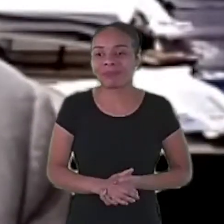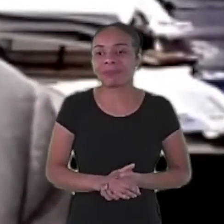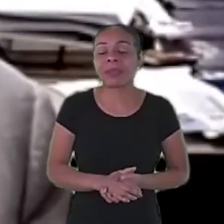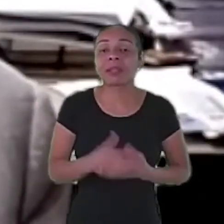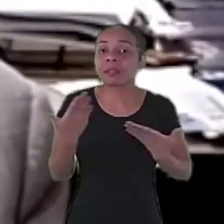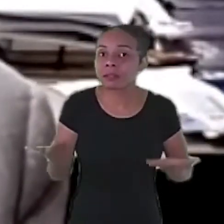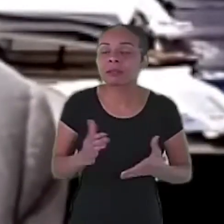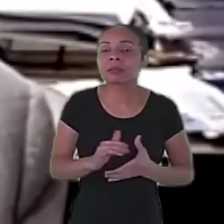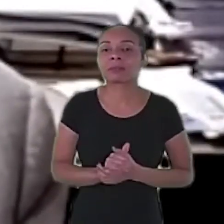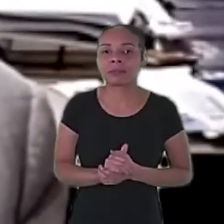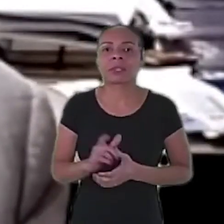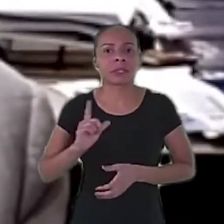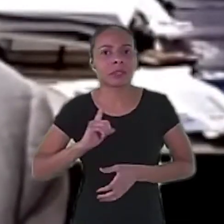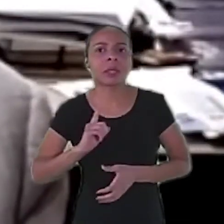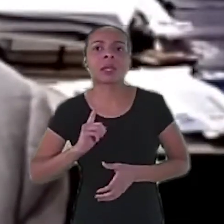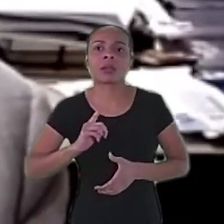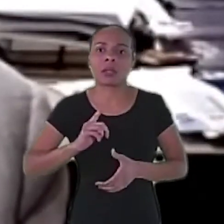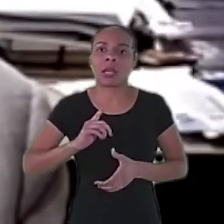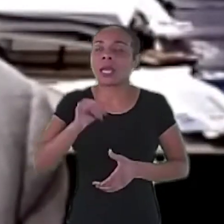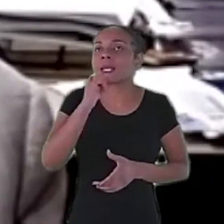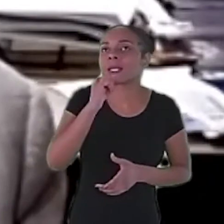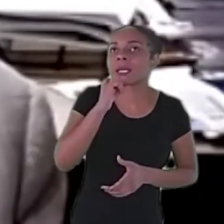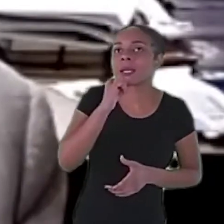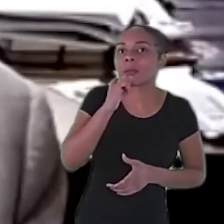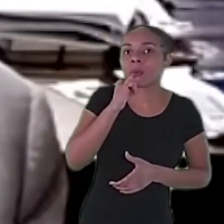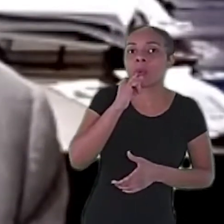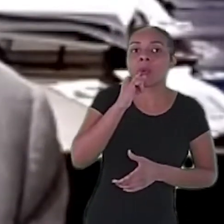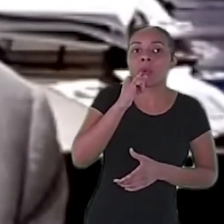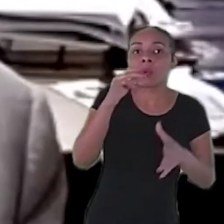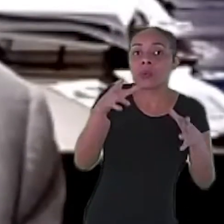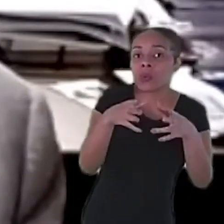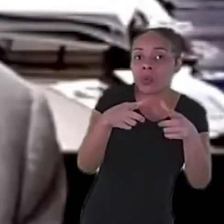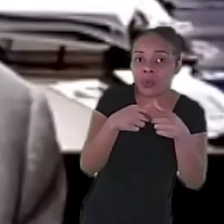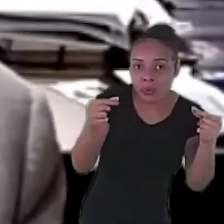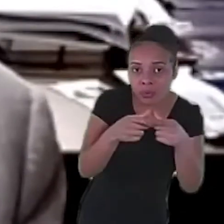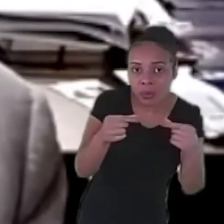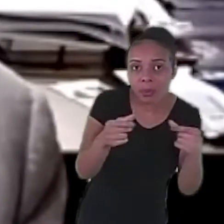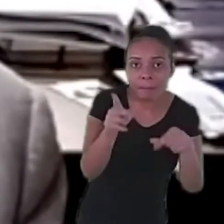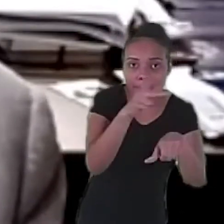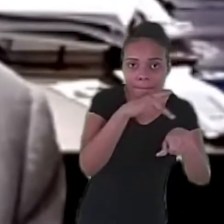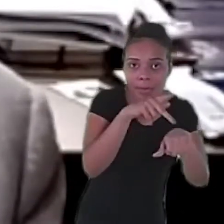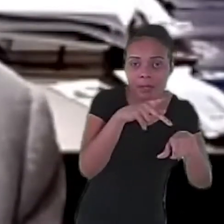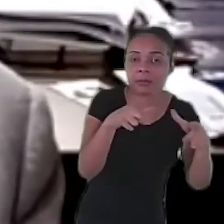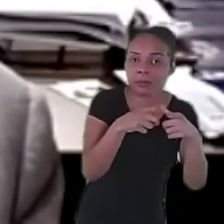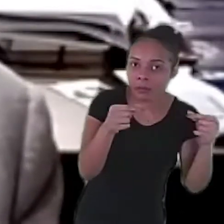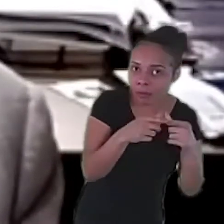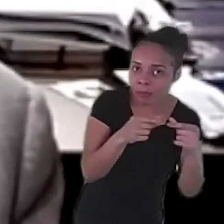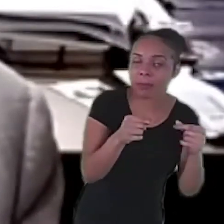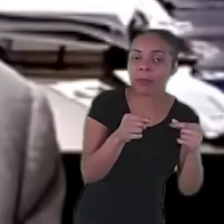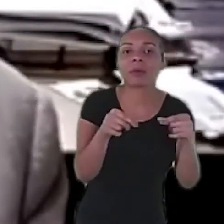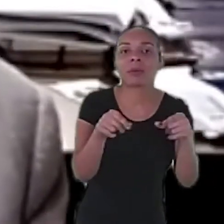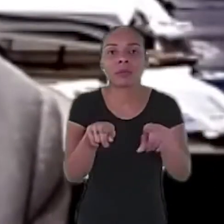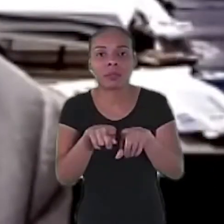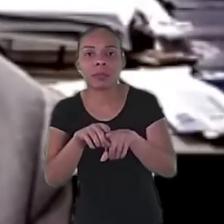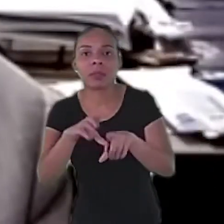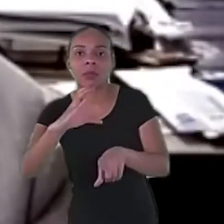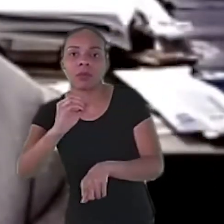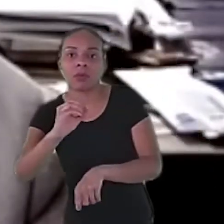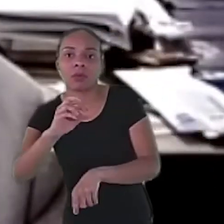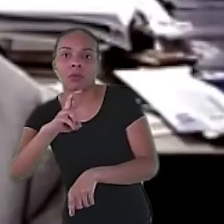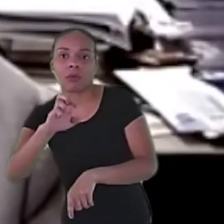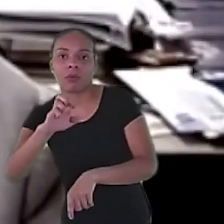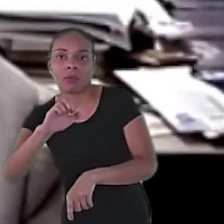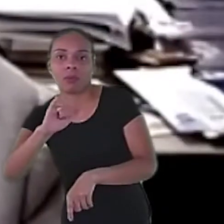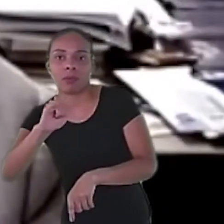Ásia. O Japão e a Coreia foram seguros pelo apoio geopolítico americano depois da guerra, porque com a